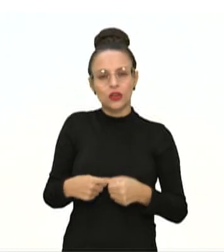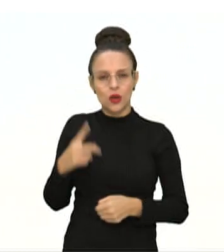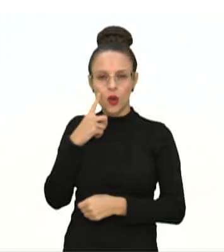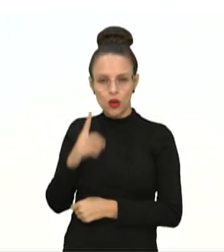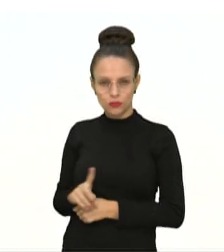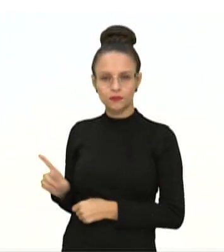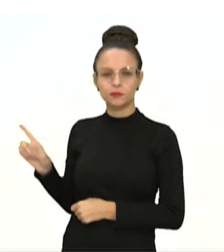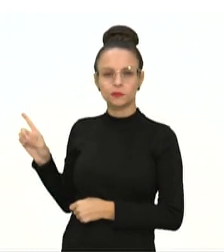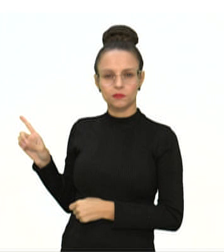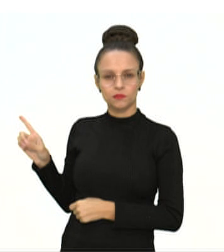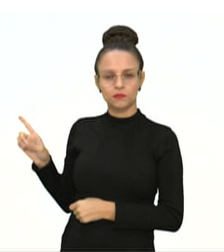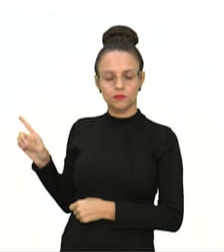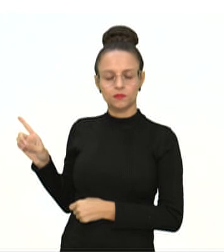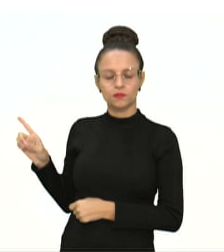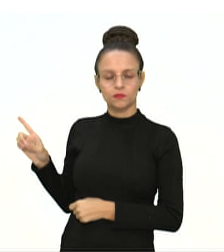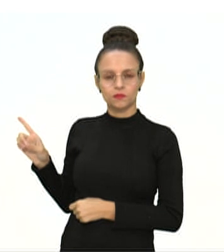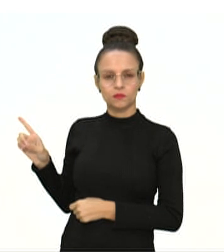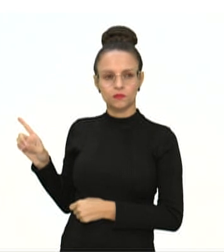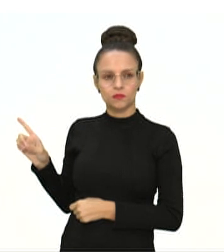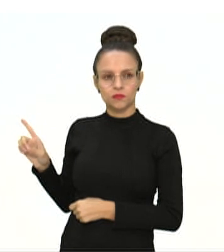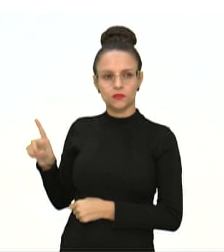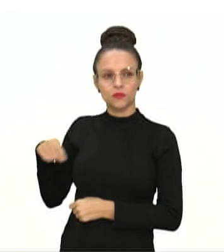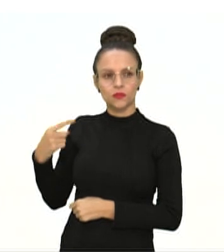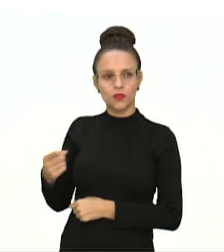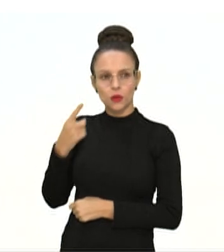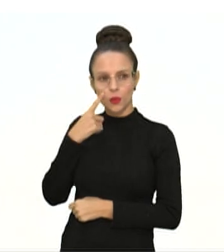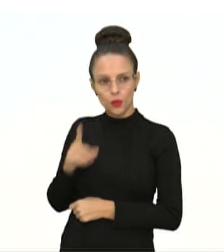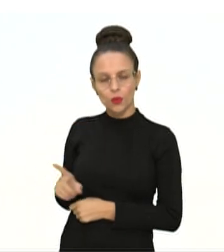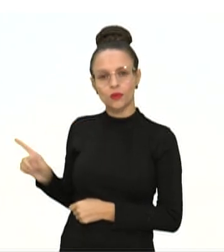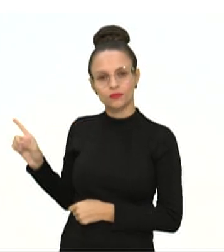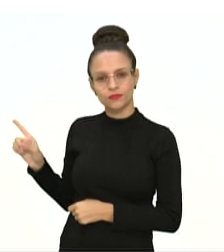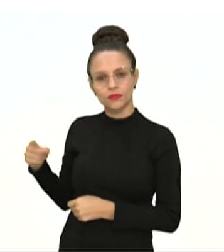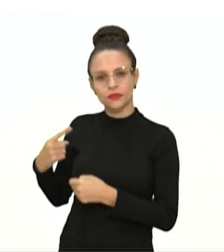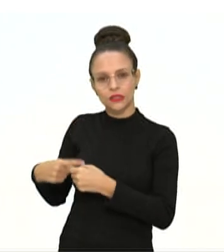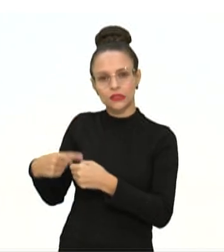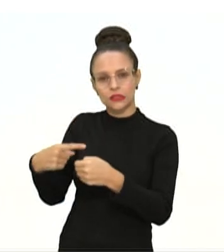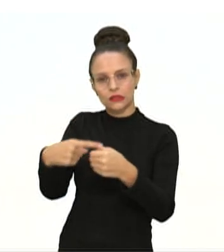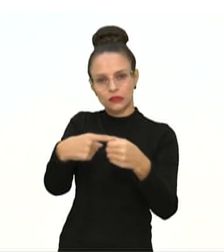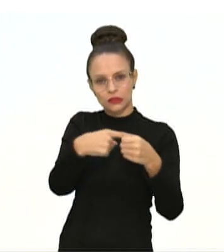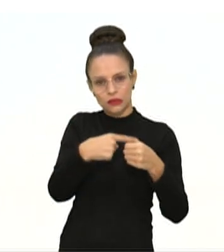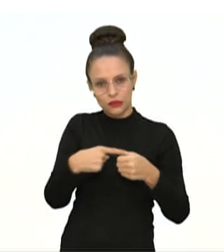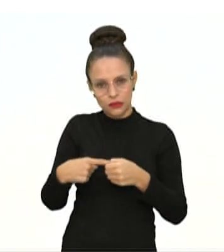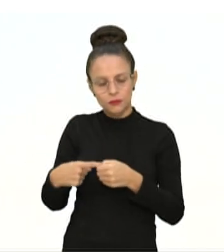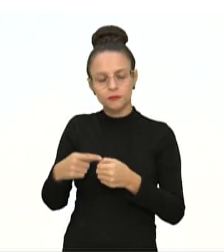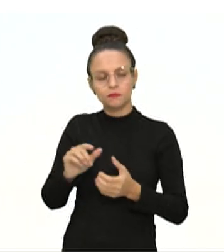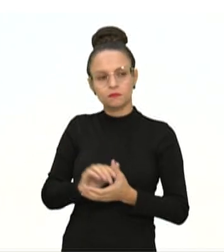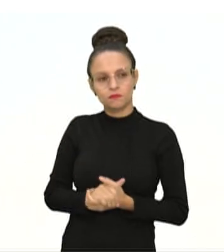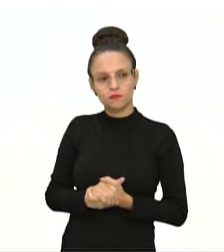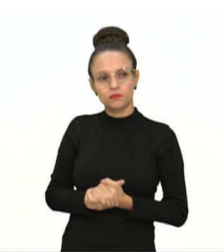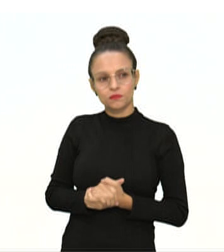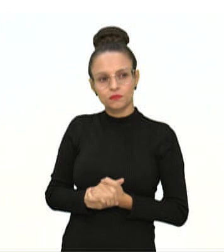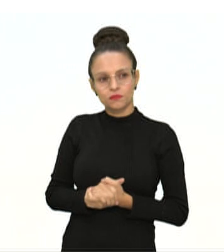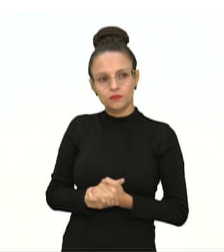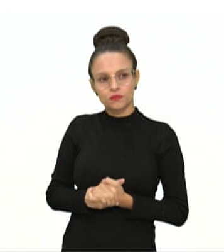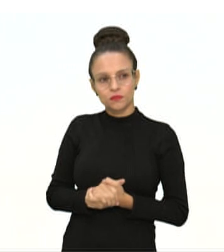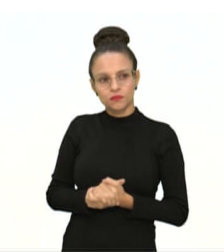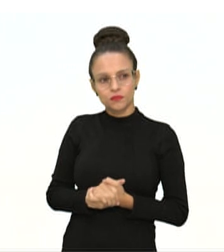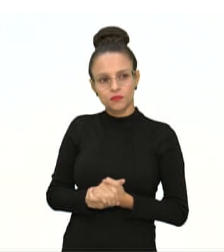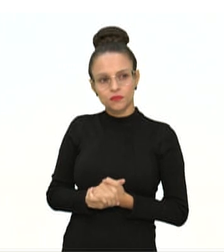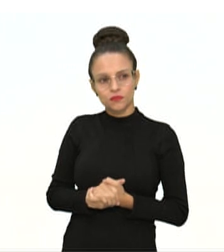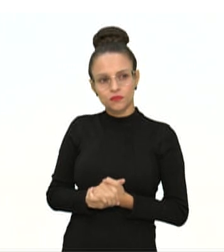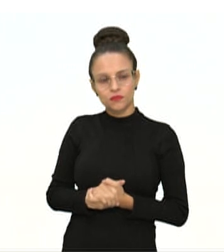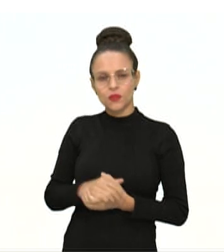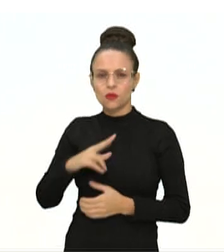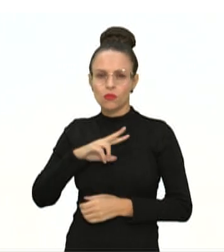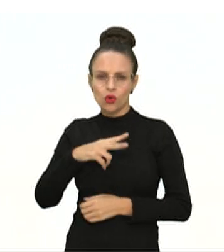Condado de Barcelona e na sequência Aragão, Valência, Castela, Granada, Portugal, não era do